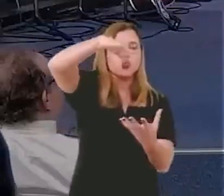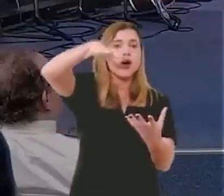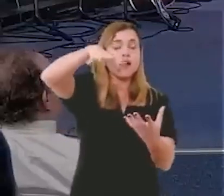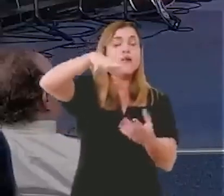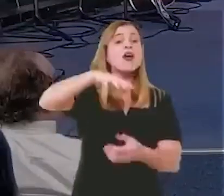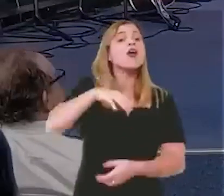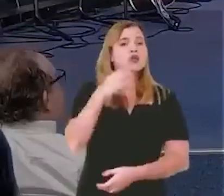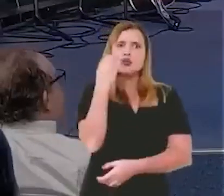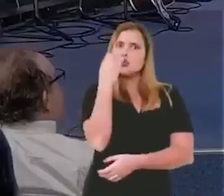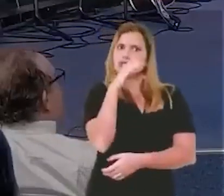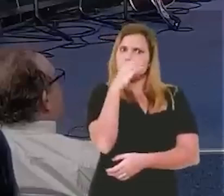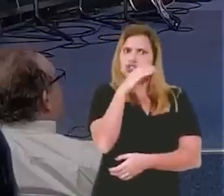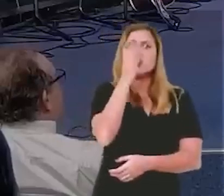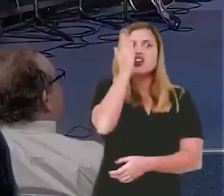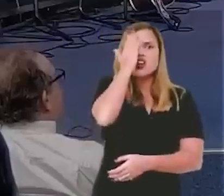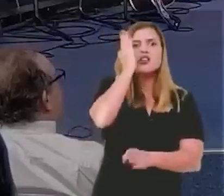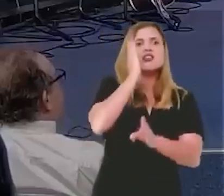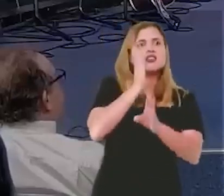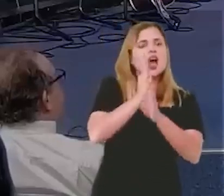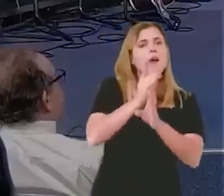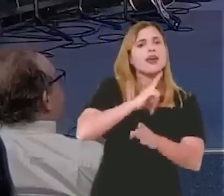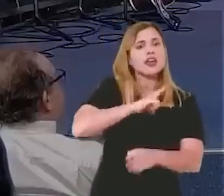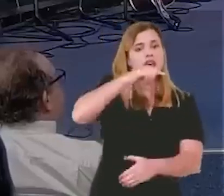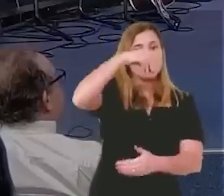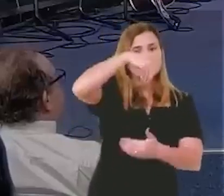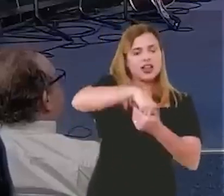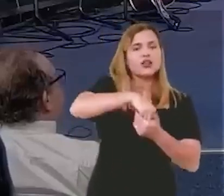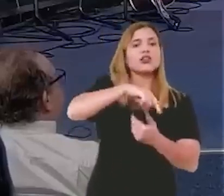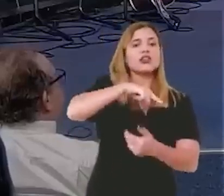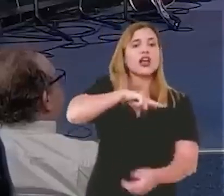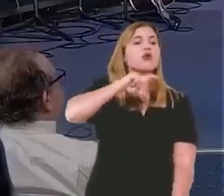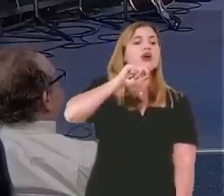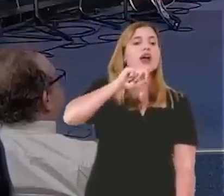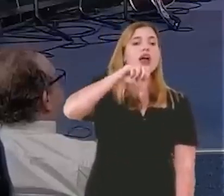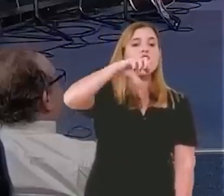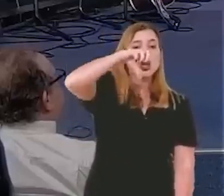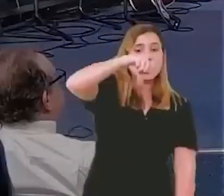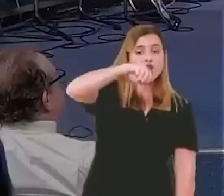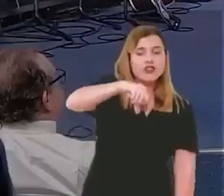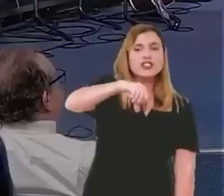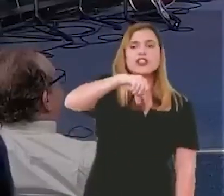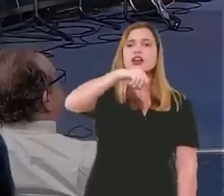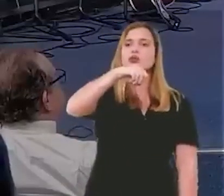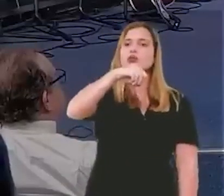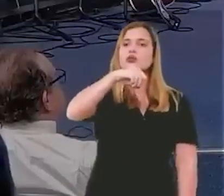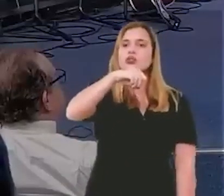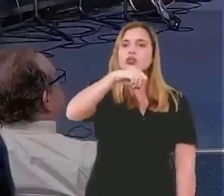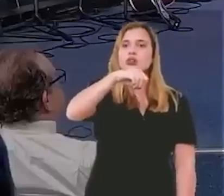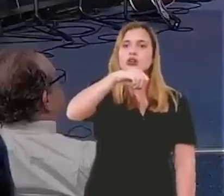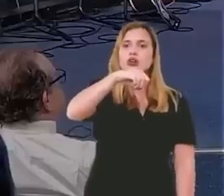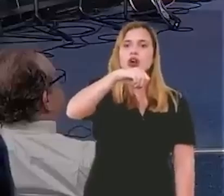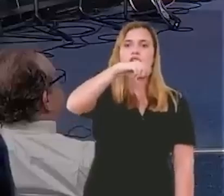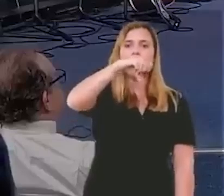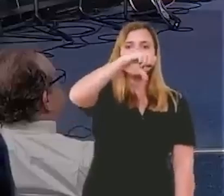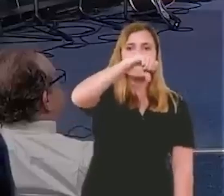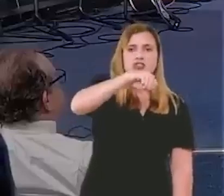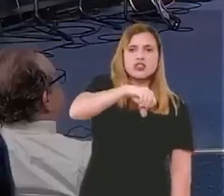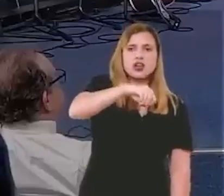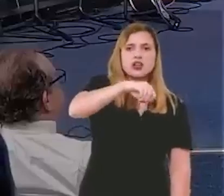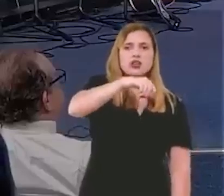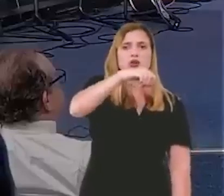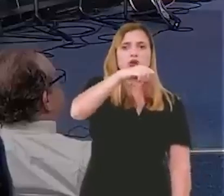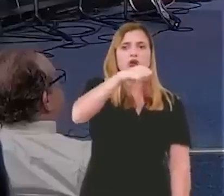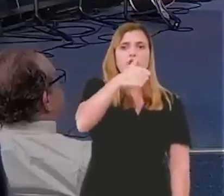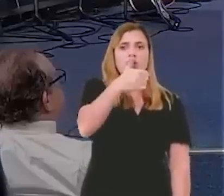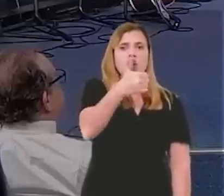93 bilhões de anos de luz, de diâmetro. E o que significa isso? Significa que se você